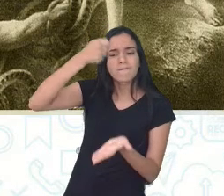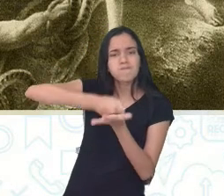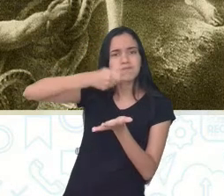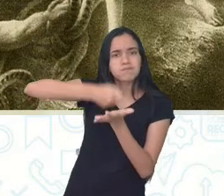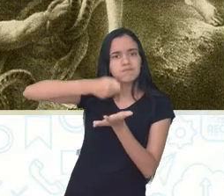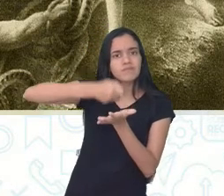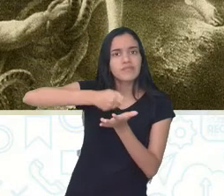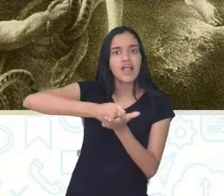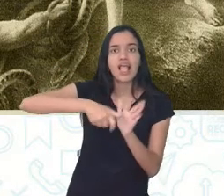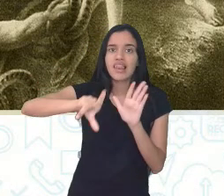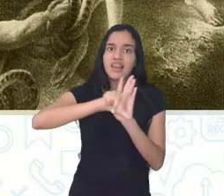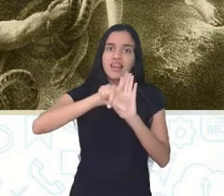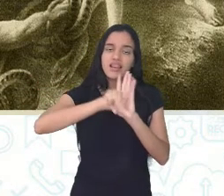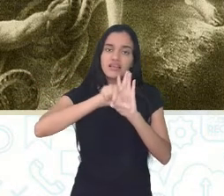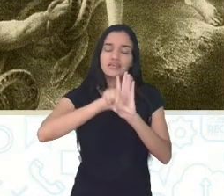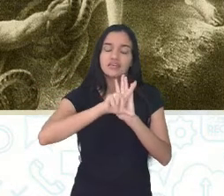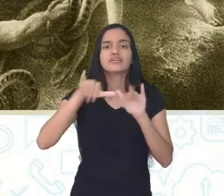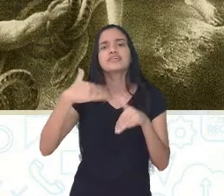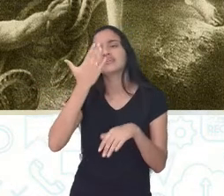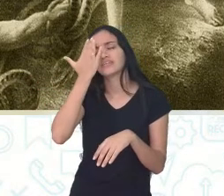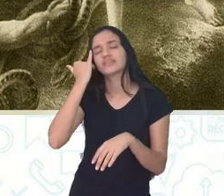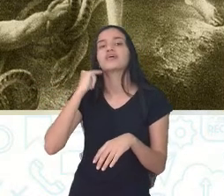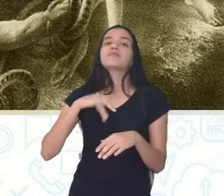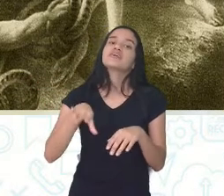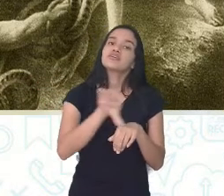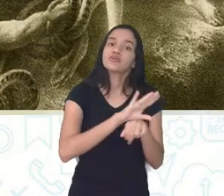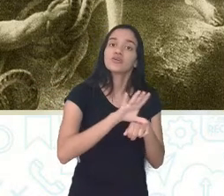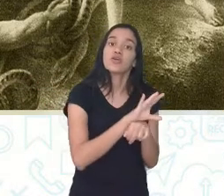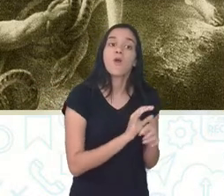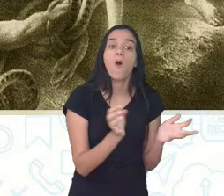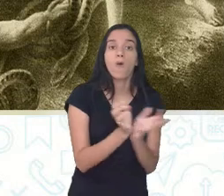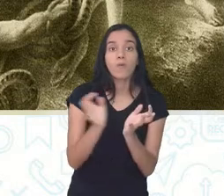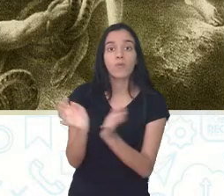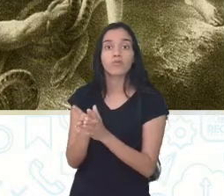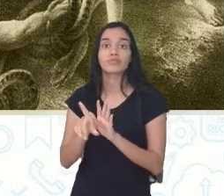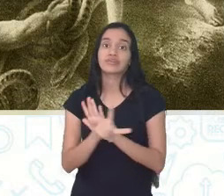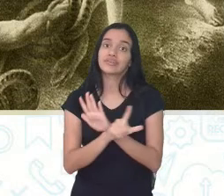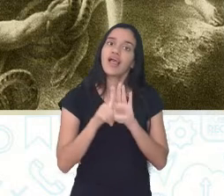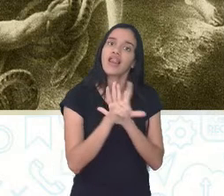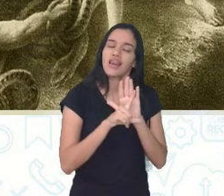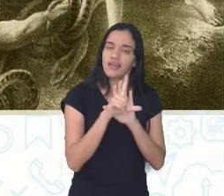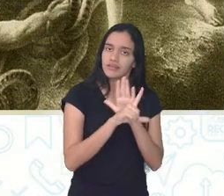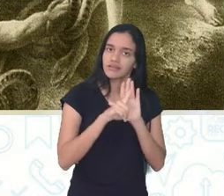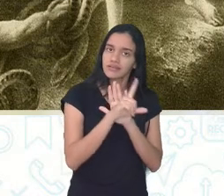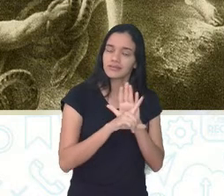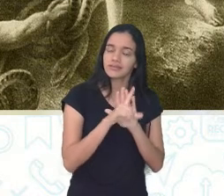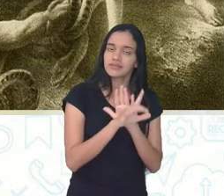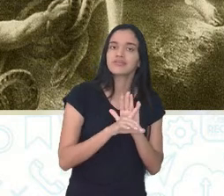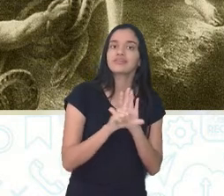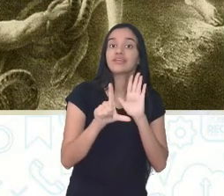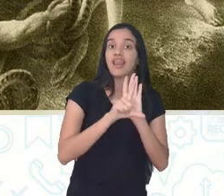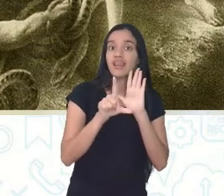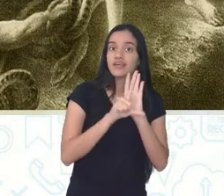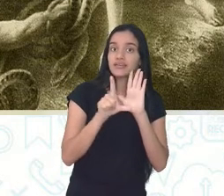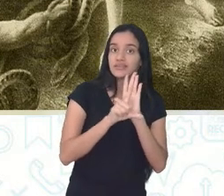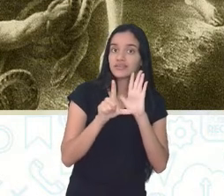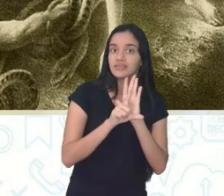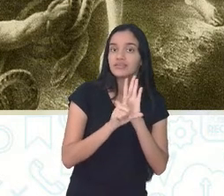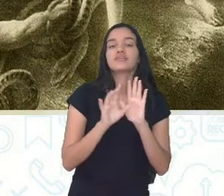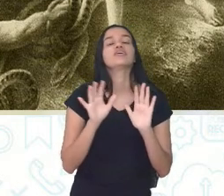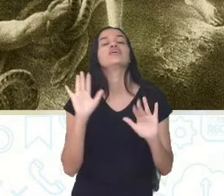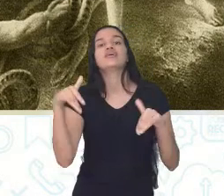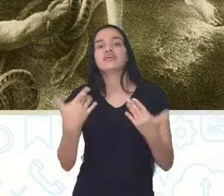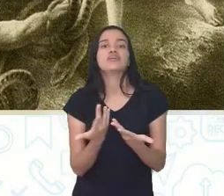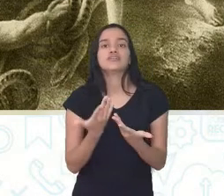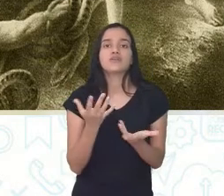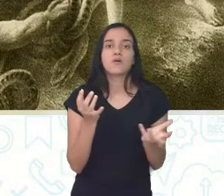de leis. A gente sabe que Constituição também é o conjunto de leis, né, maiores que rege um país. Então, quando a gente fala que